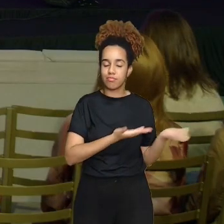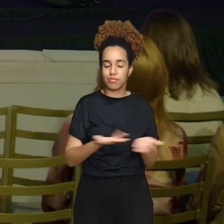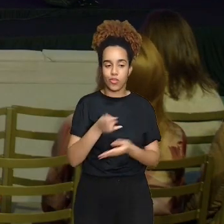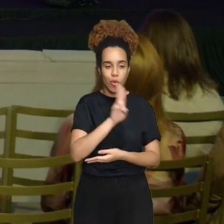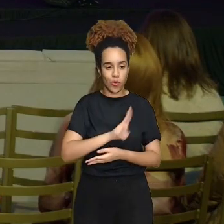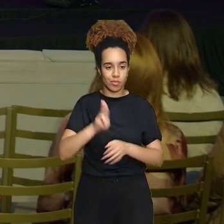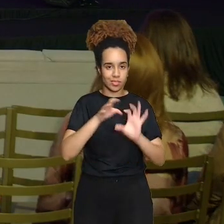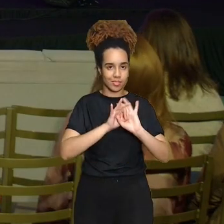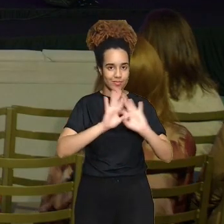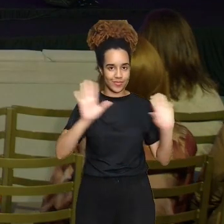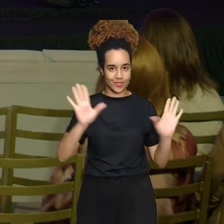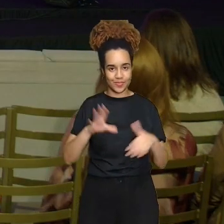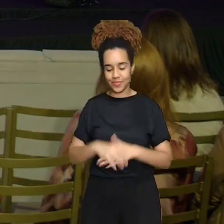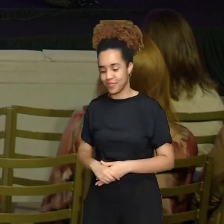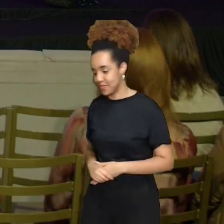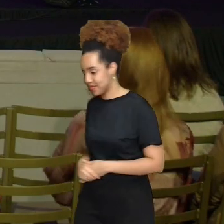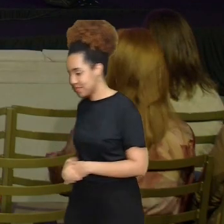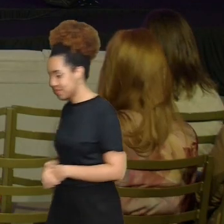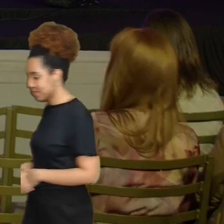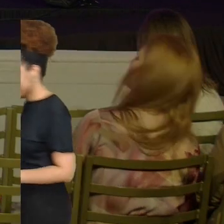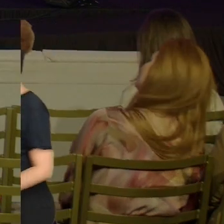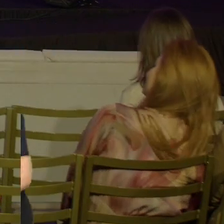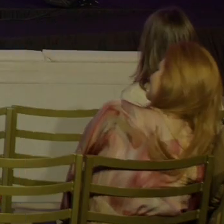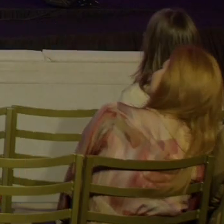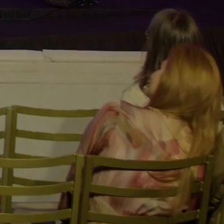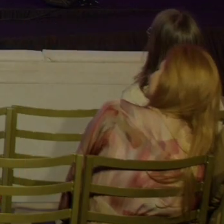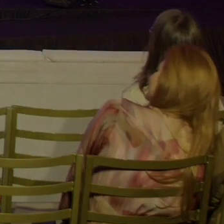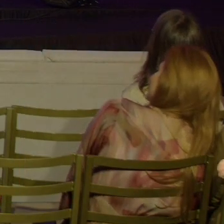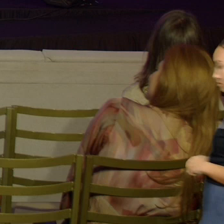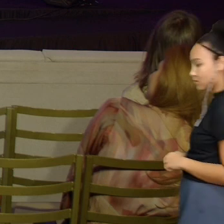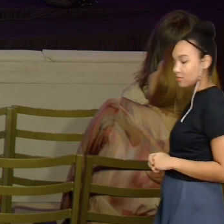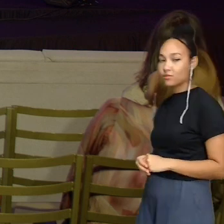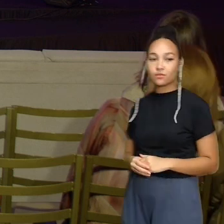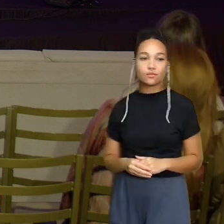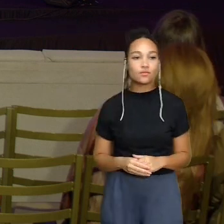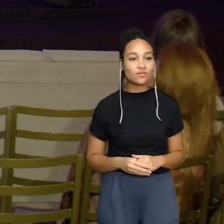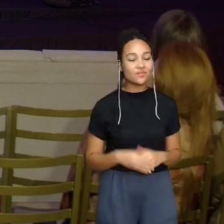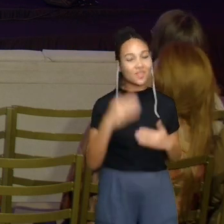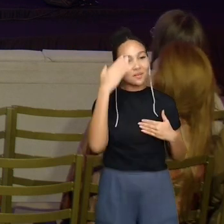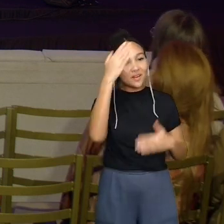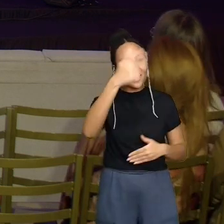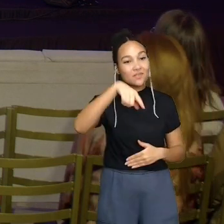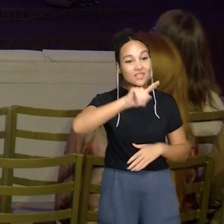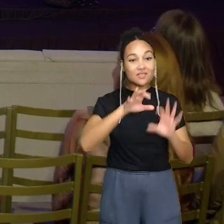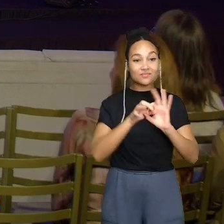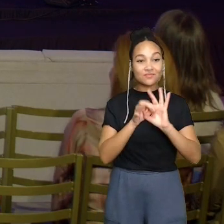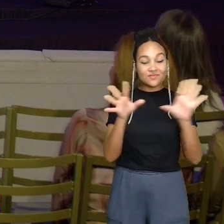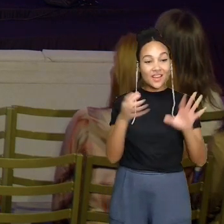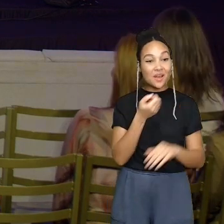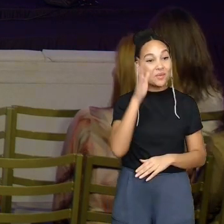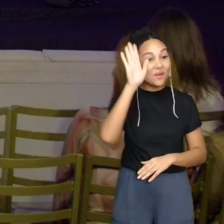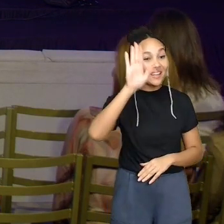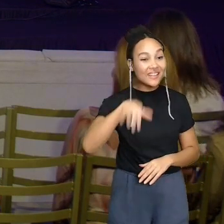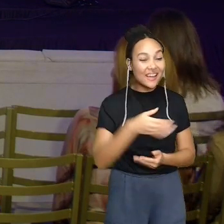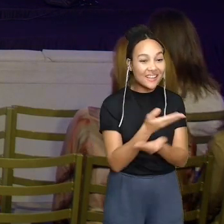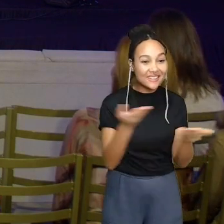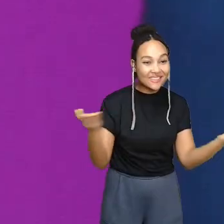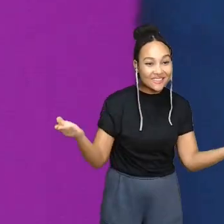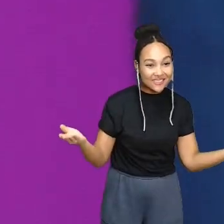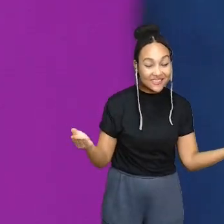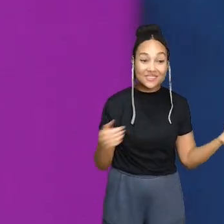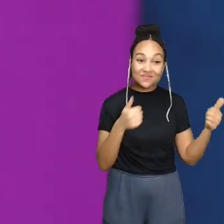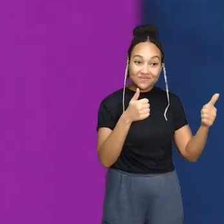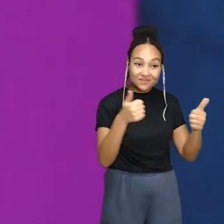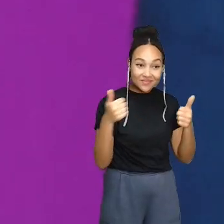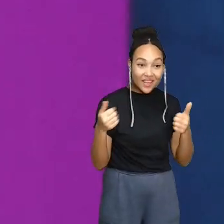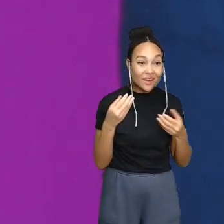Vai. Obrigado, querido. Gente, por favor, fiquem à vontade. Boa tarde, gente. Como estão?